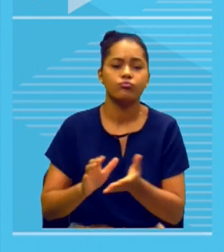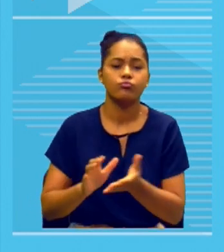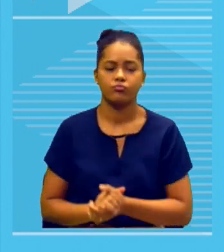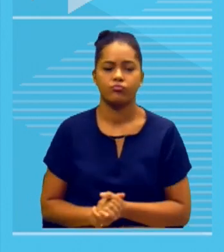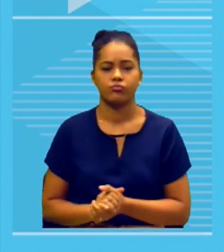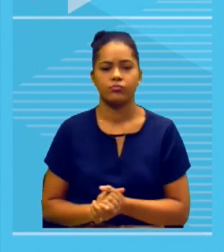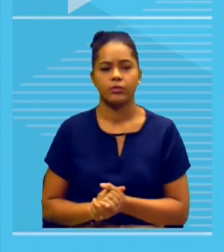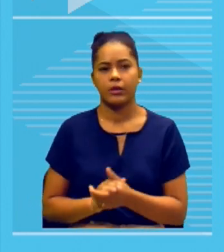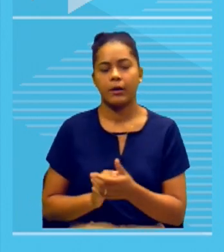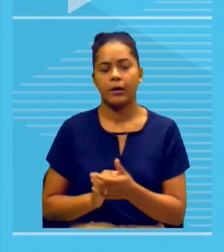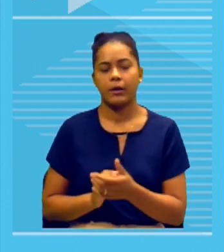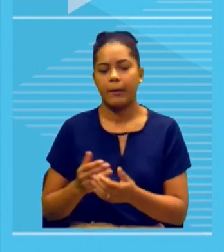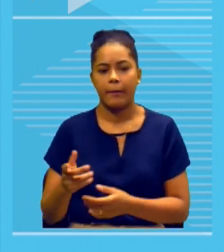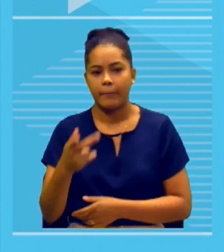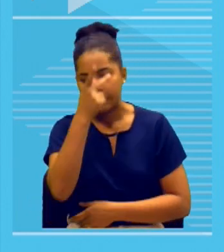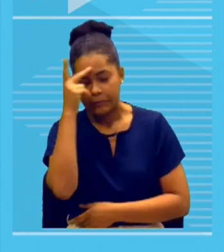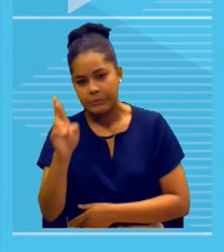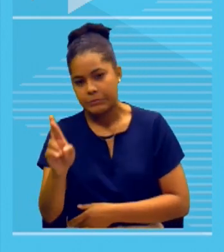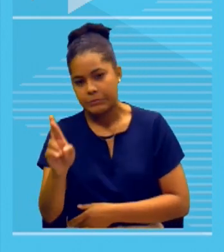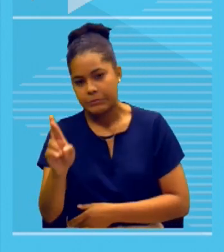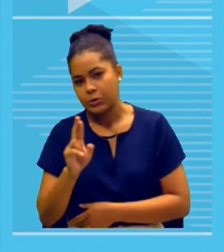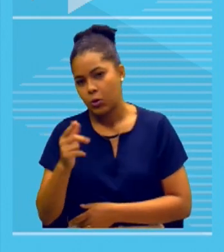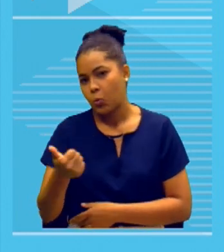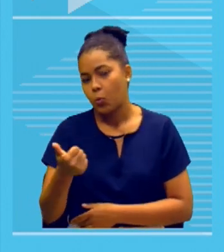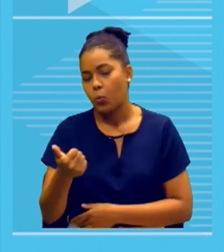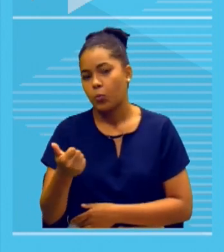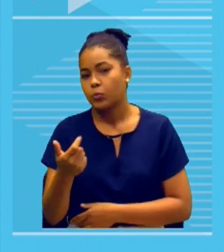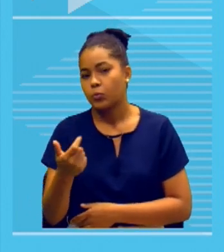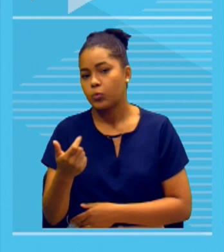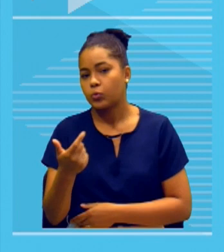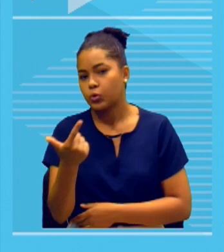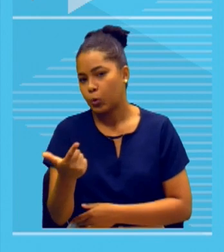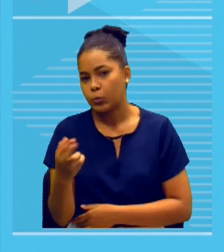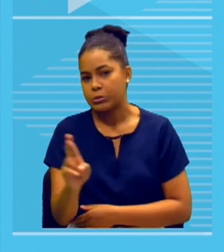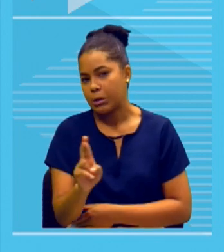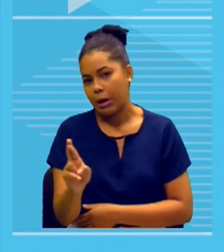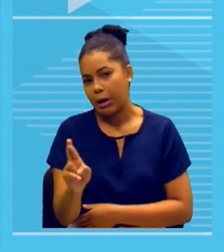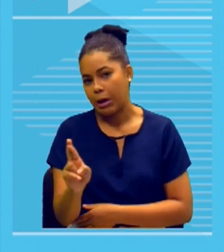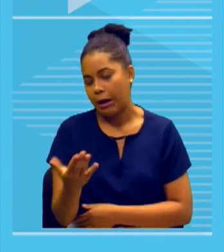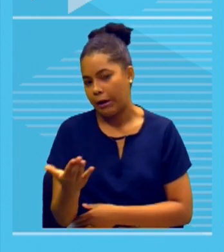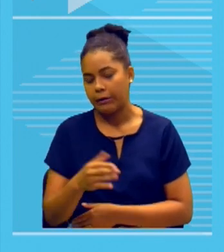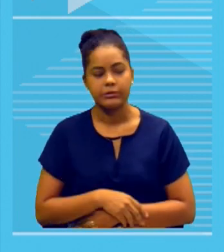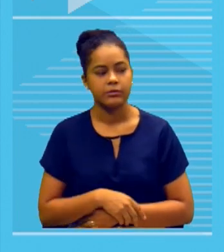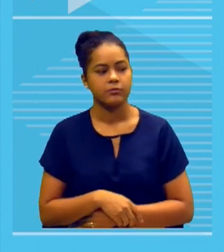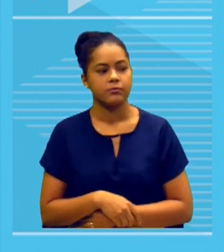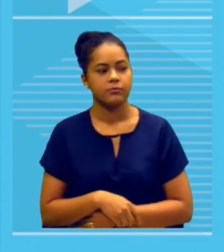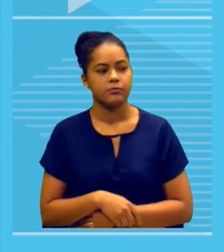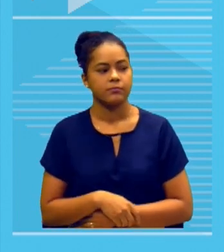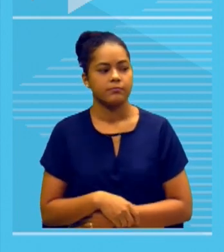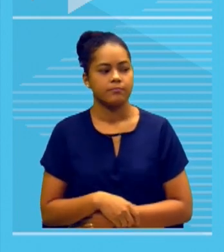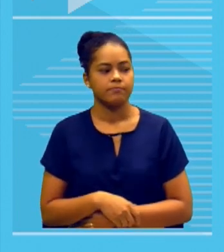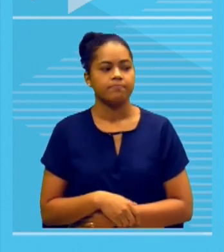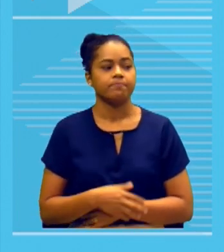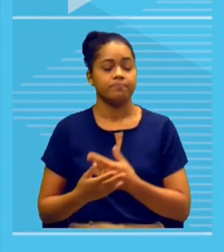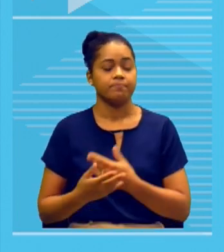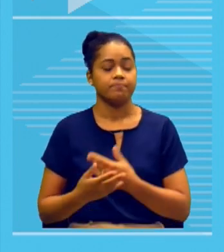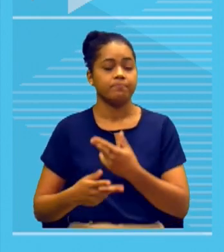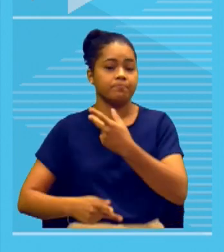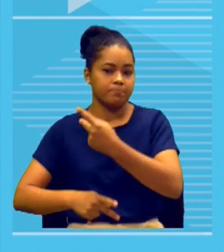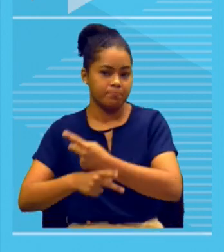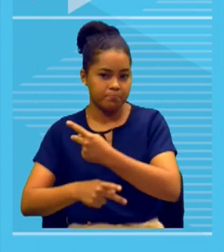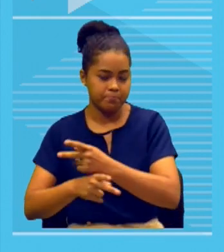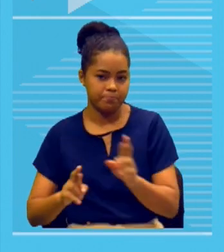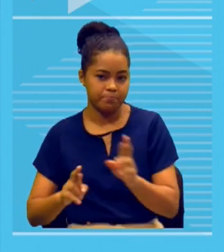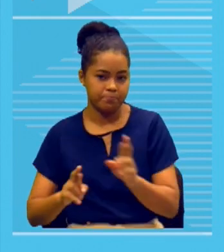um real dois reais pronomes relativos também são fatores